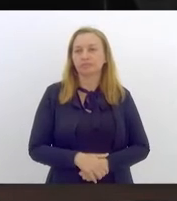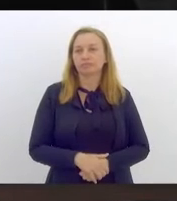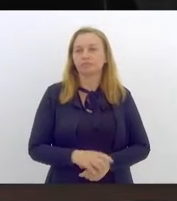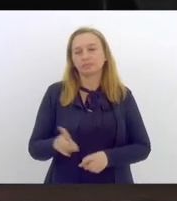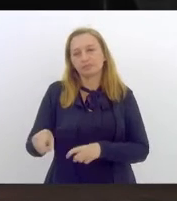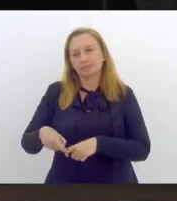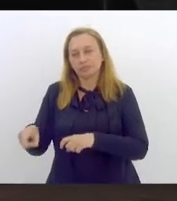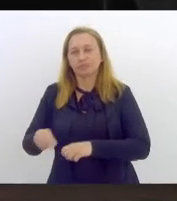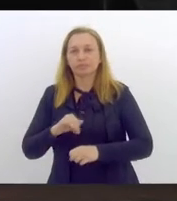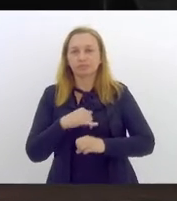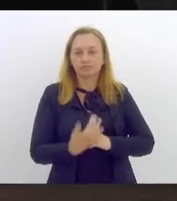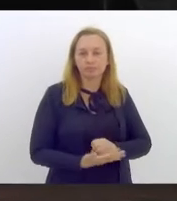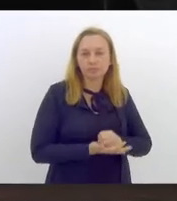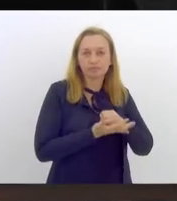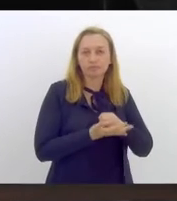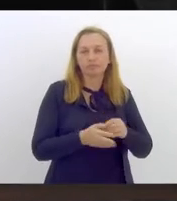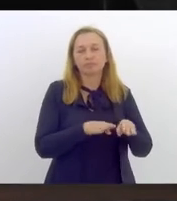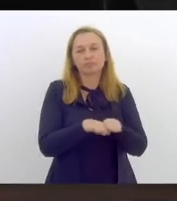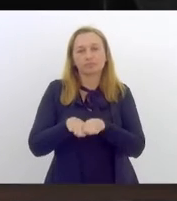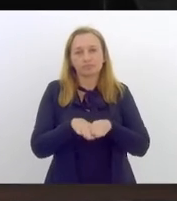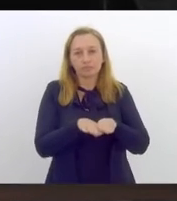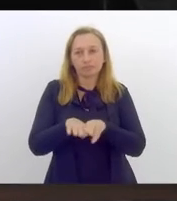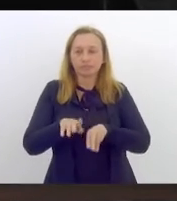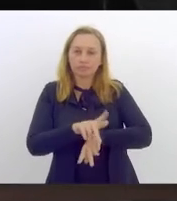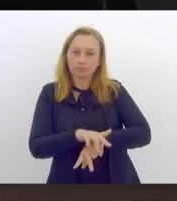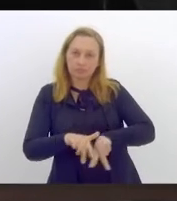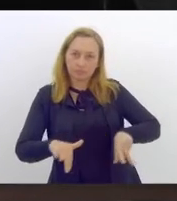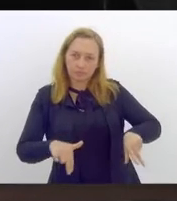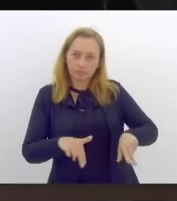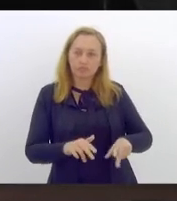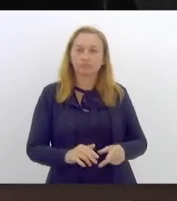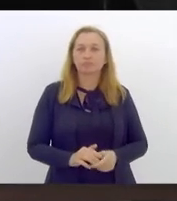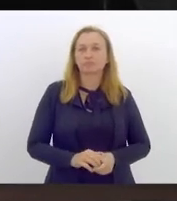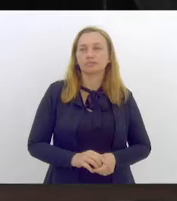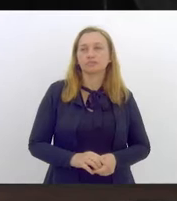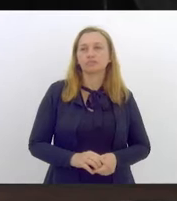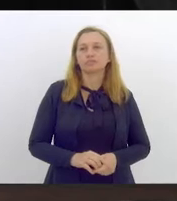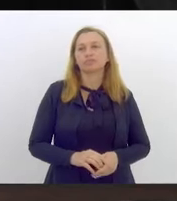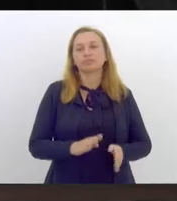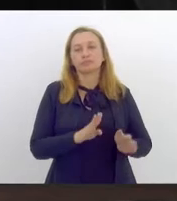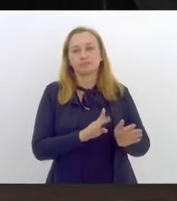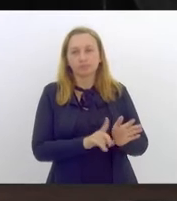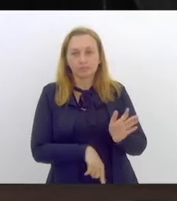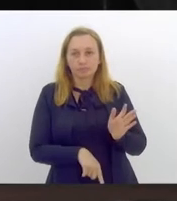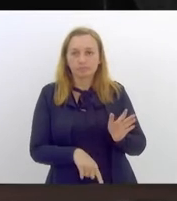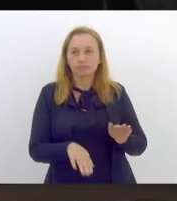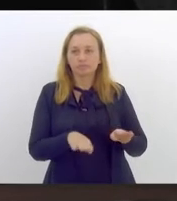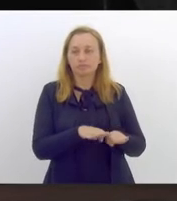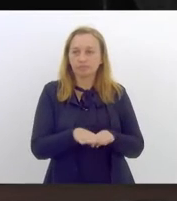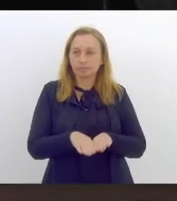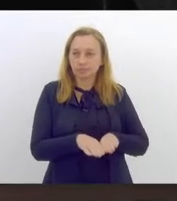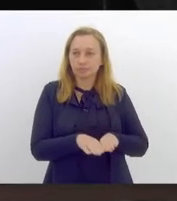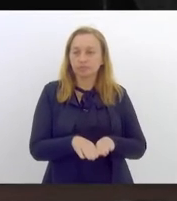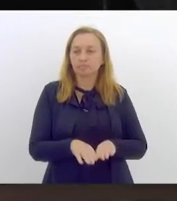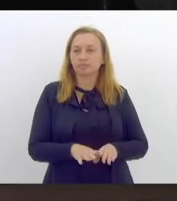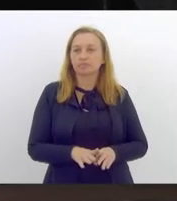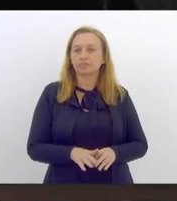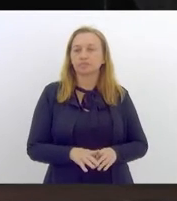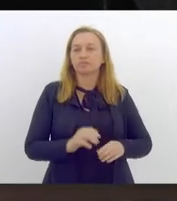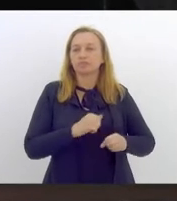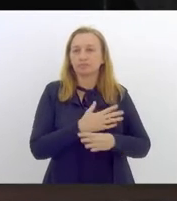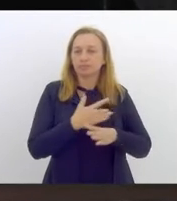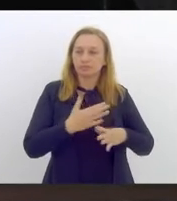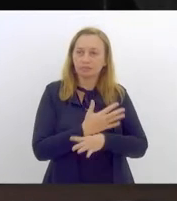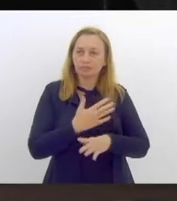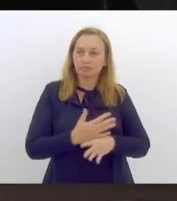agricultura sustentável, da igualdade de gênero, da redução das desigualdades e das cidades sustentáveis